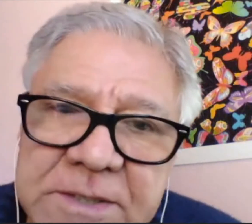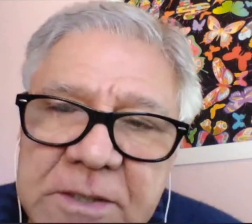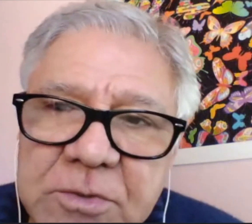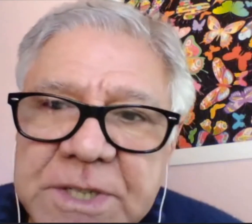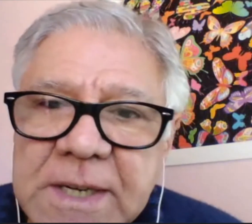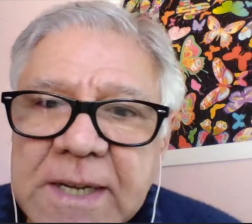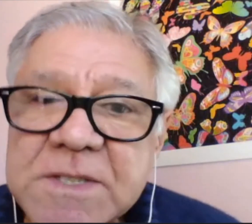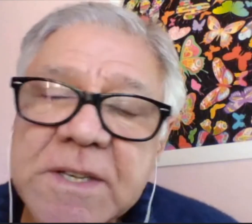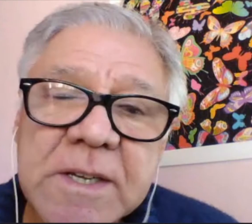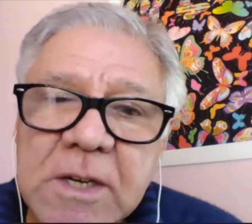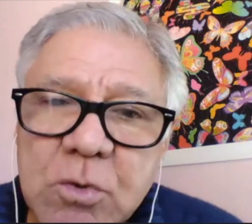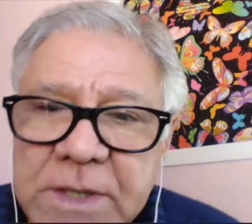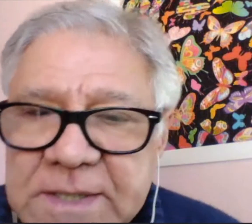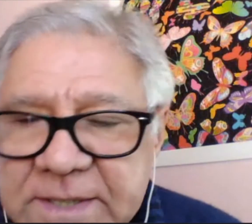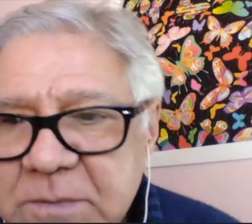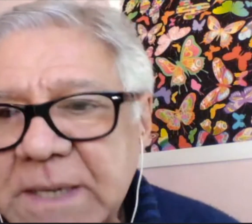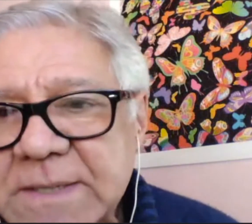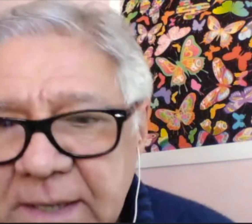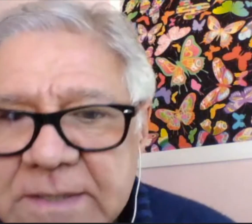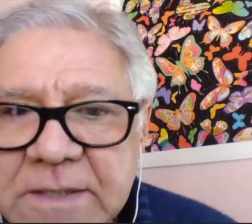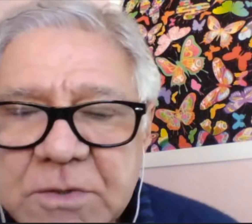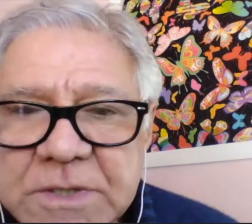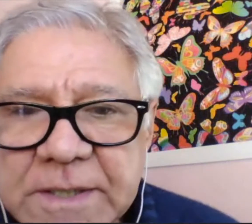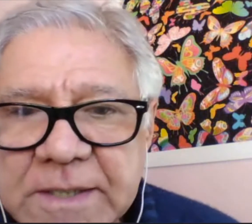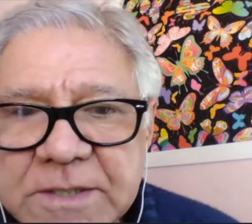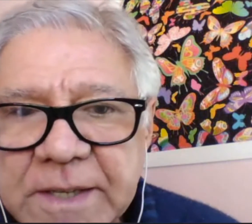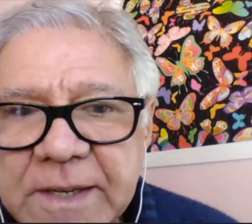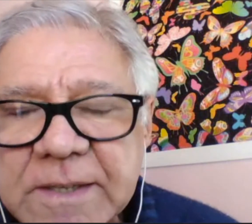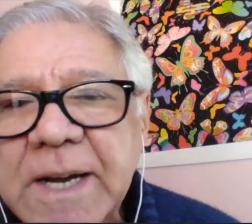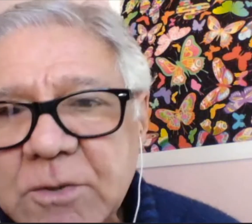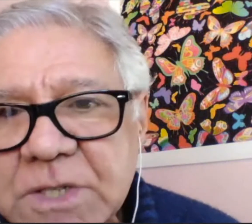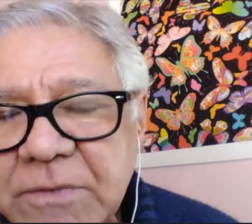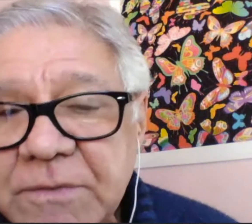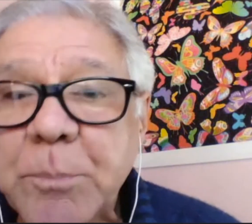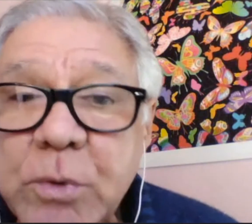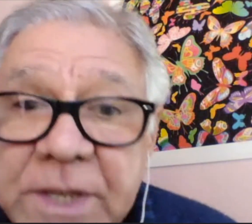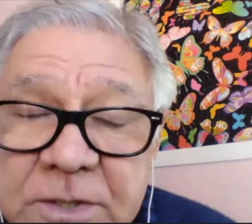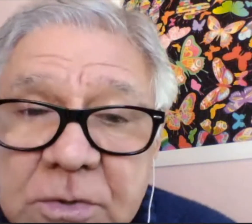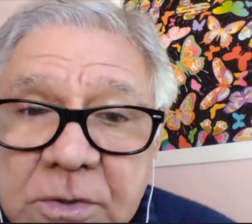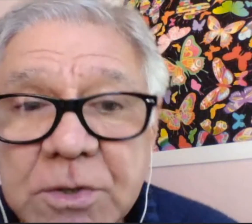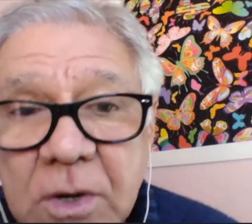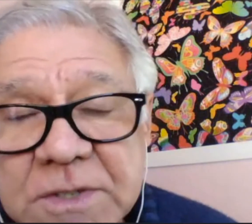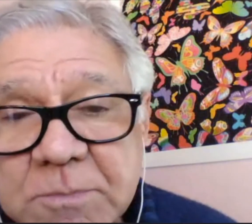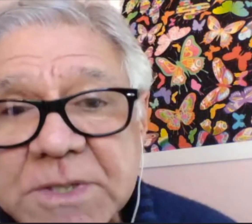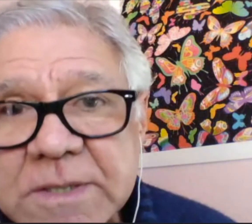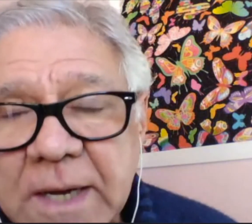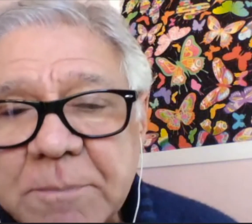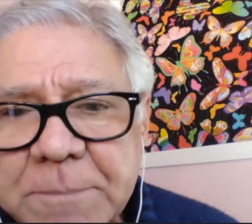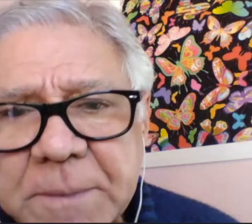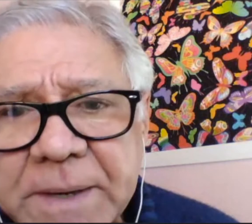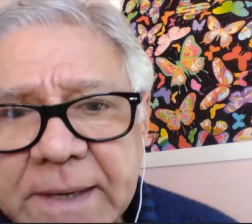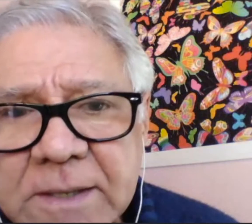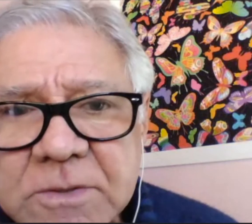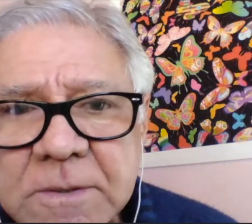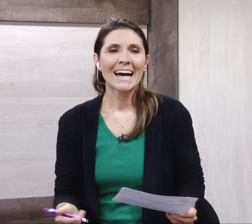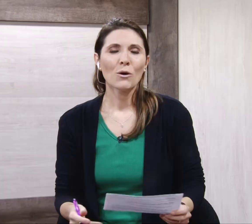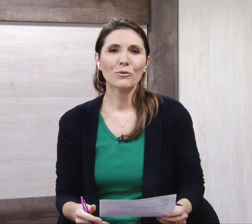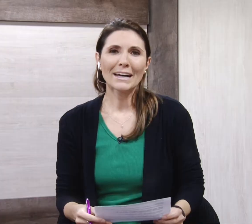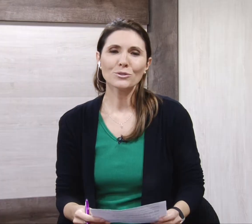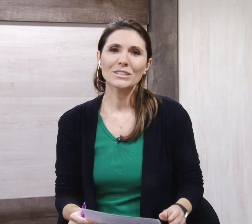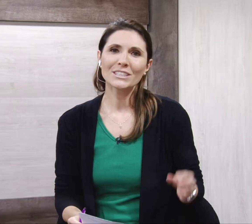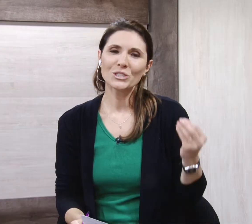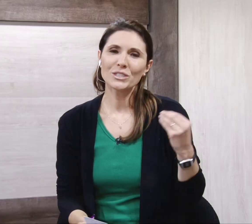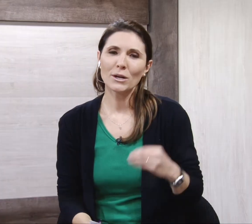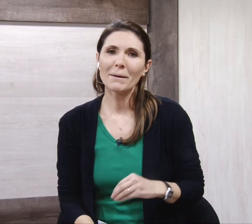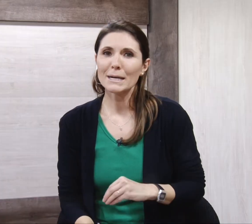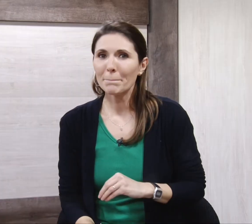agressividade dentro de casa, assim, todas essas mazelas que a sociedade tem caem no CVV. Por isso que nós temos que estar bem preparados. O